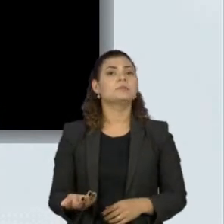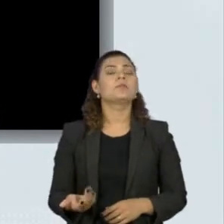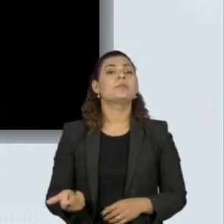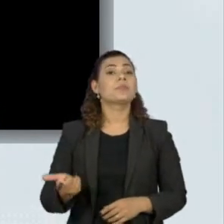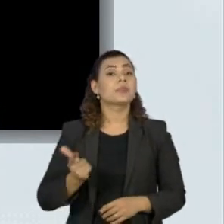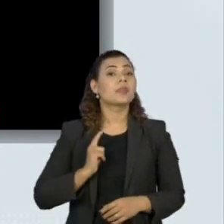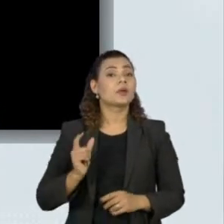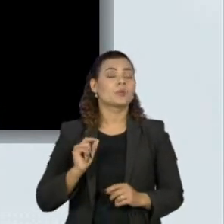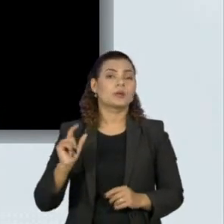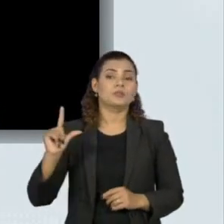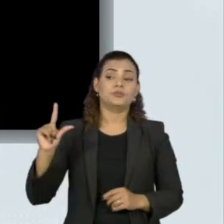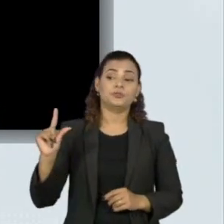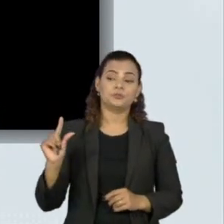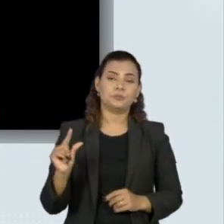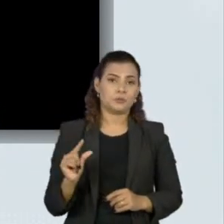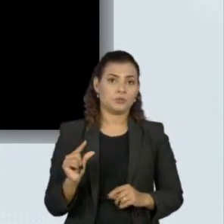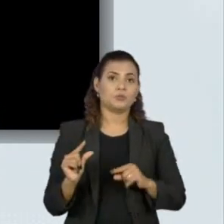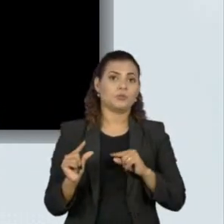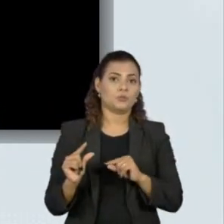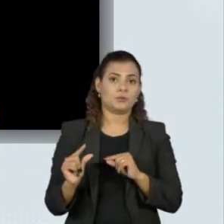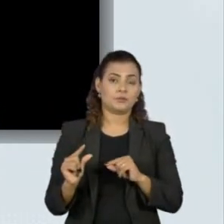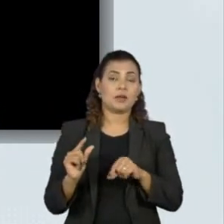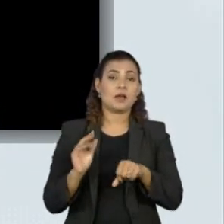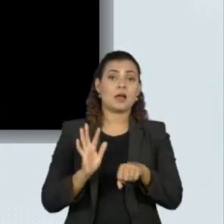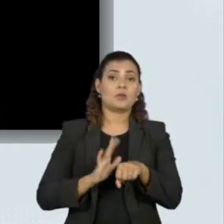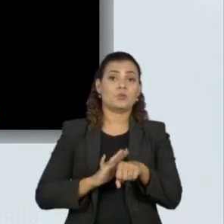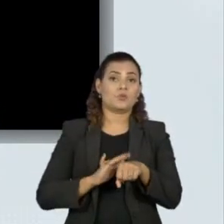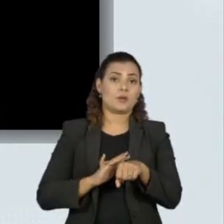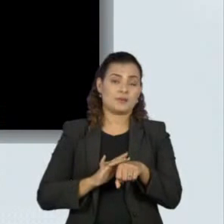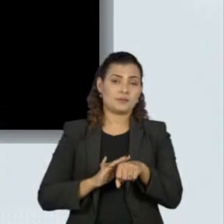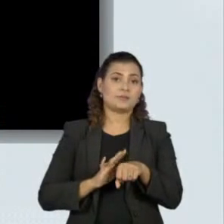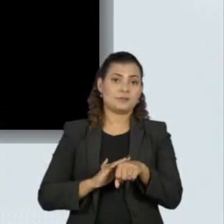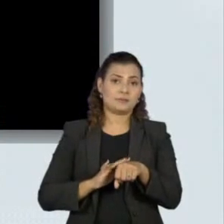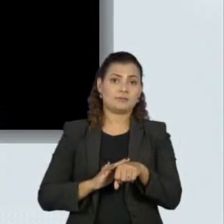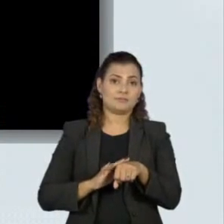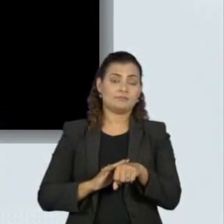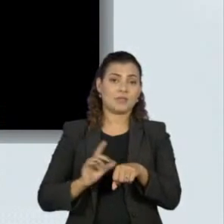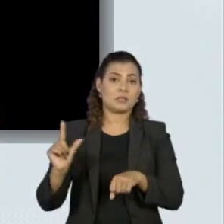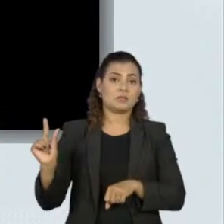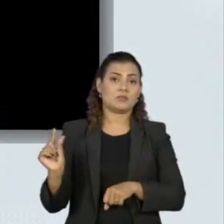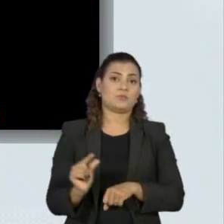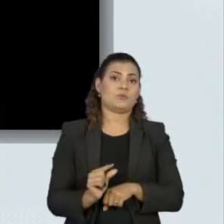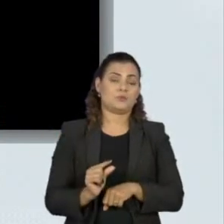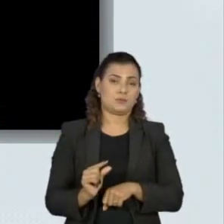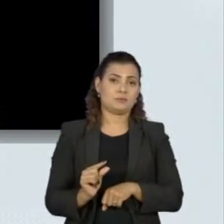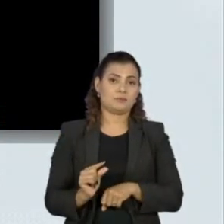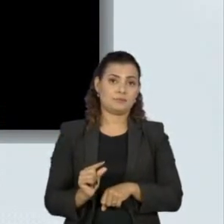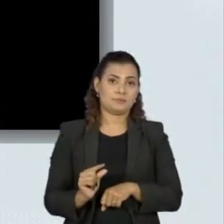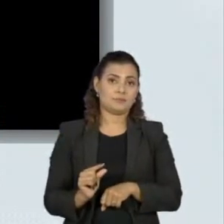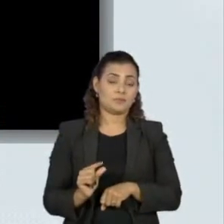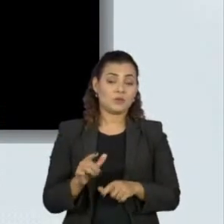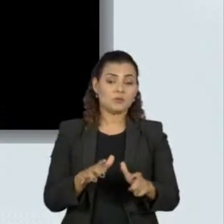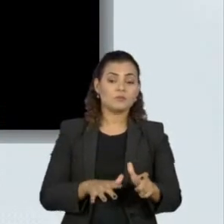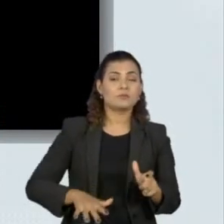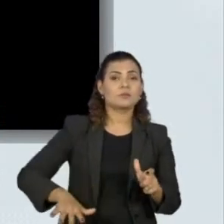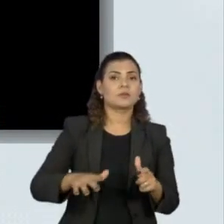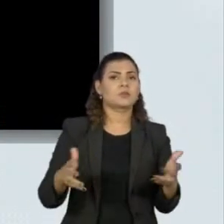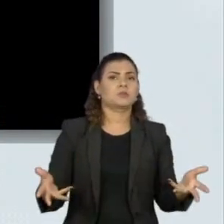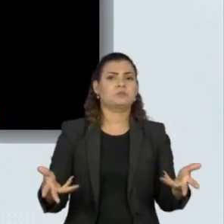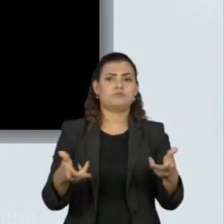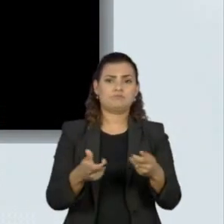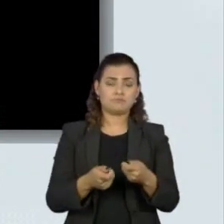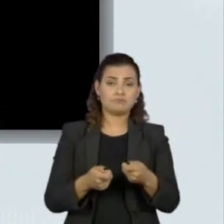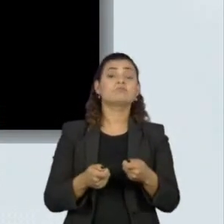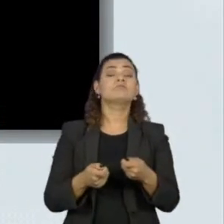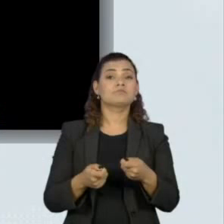consegue diminuir a doença clínica, a intensidade da doença clínica em um ambiente extremo de